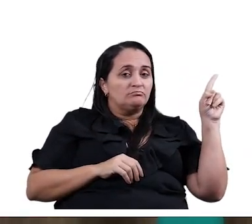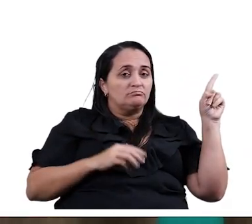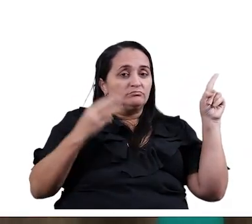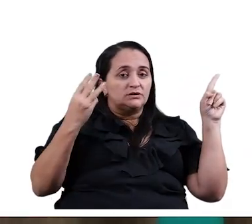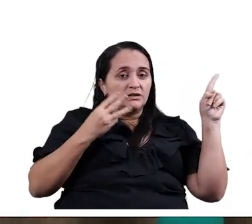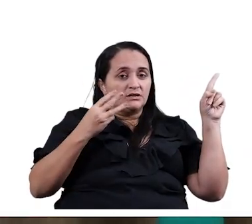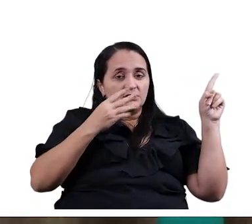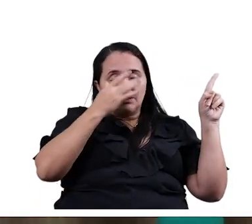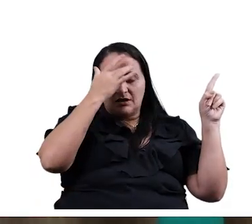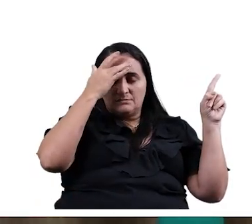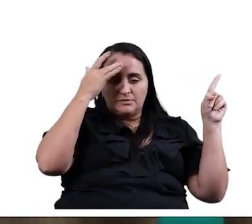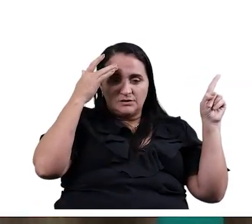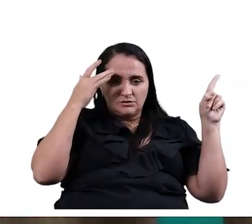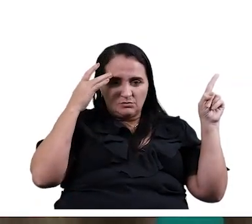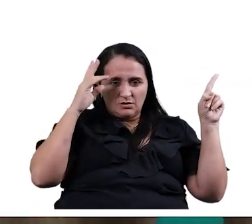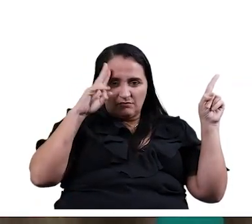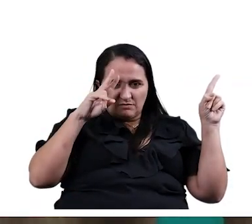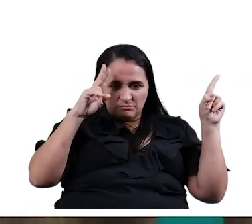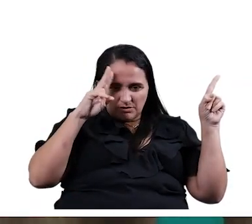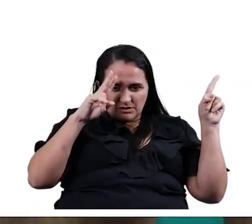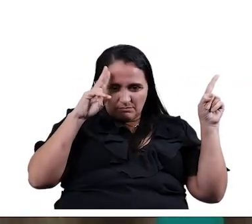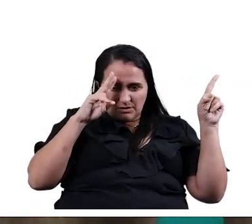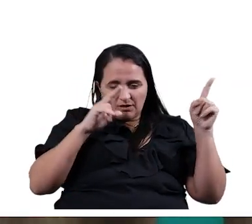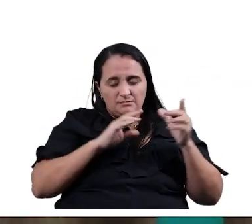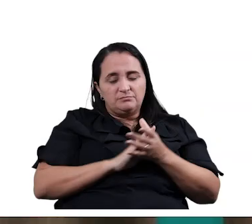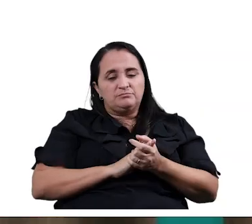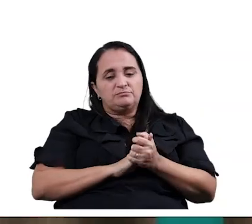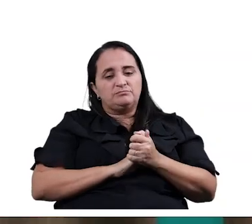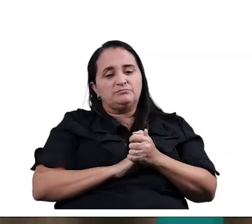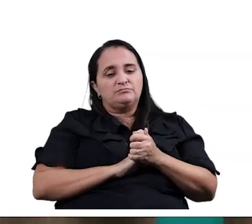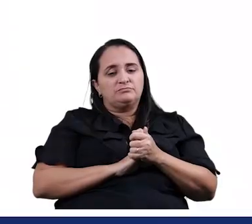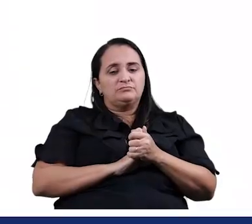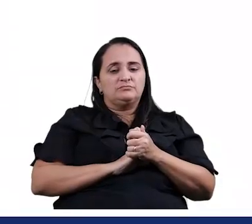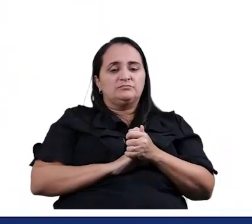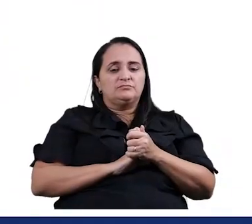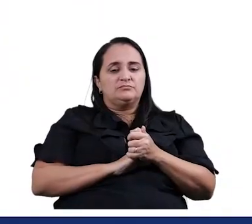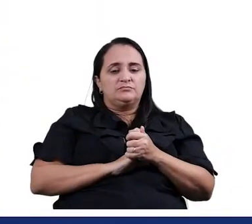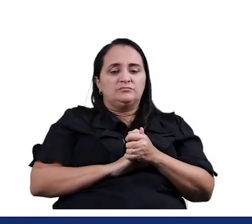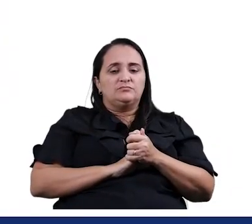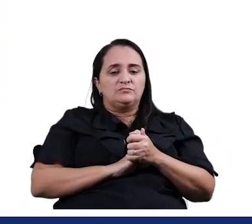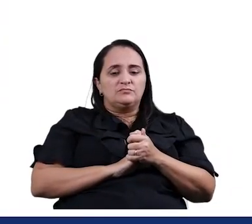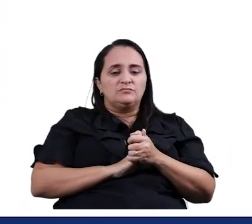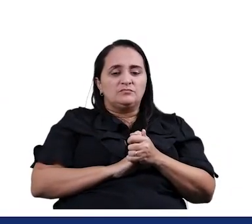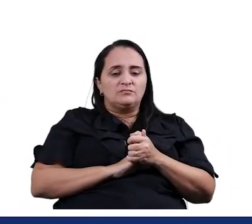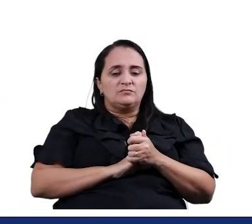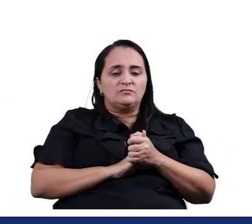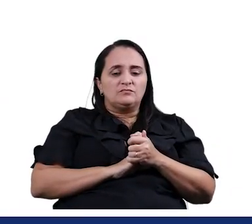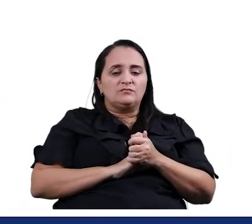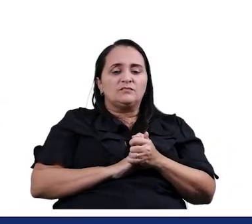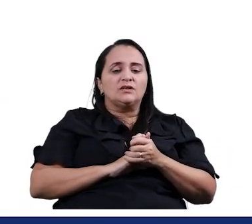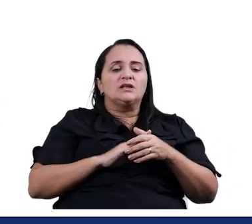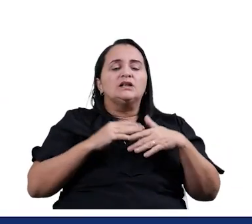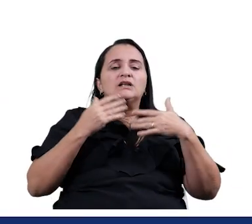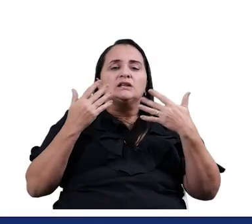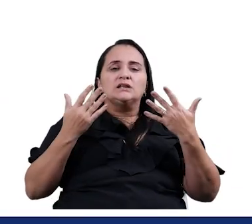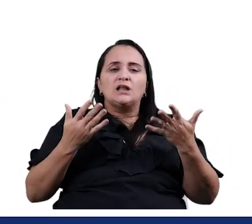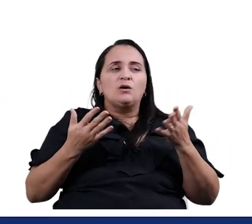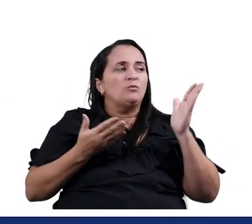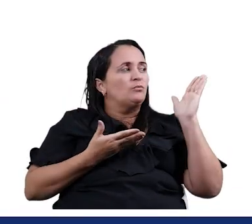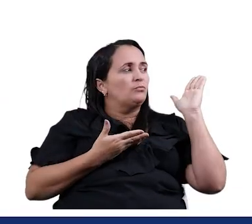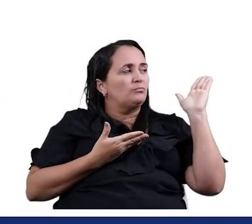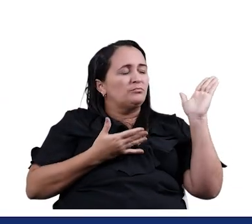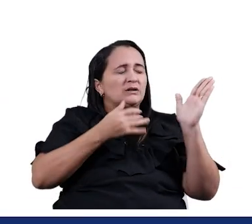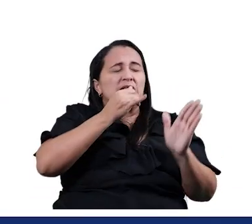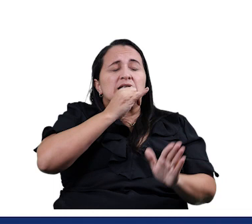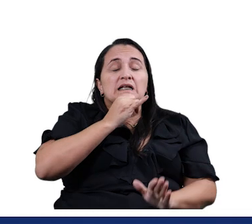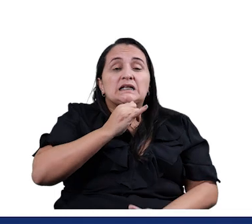pessoa, certo? Vamos relembrar um pouquinho mais de pronome? Vamos aqui. Todos esses